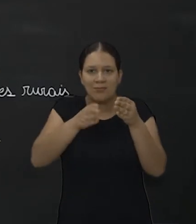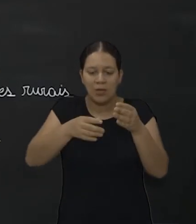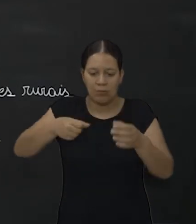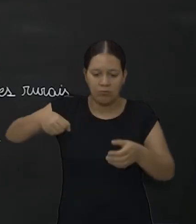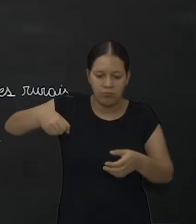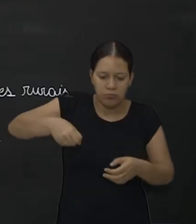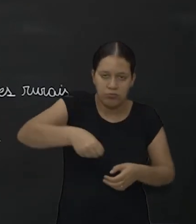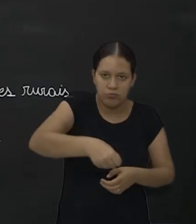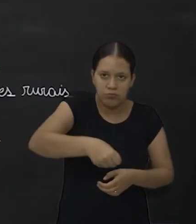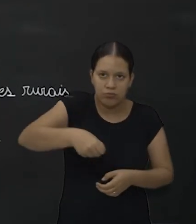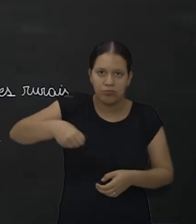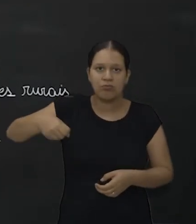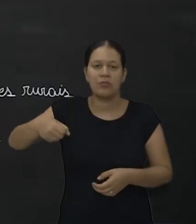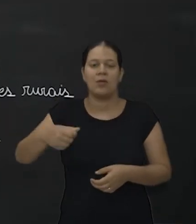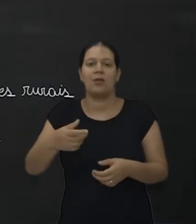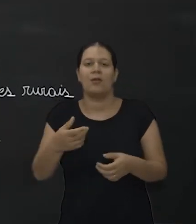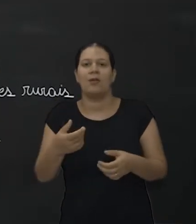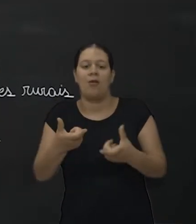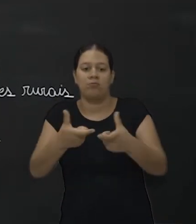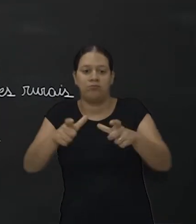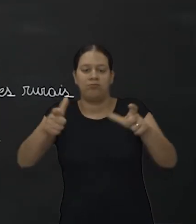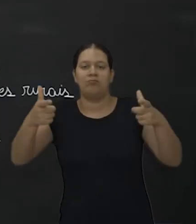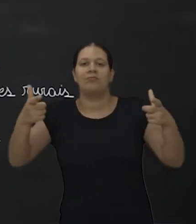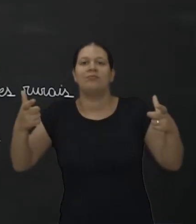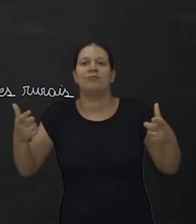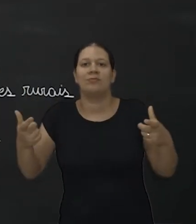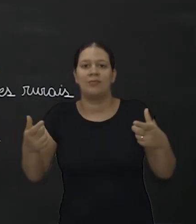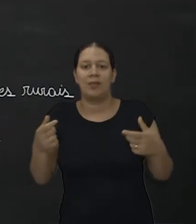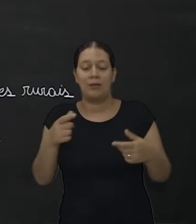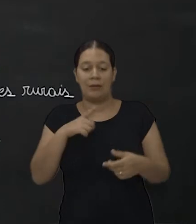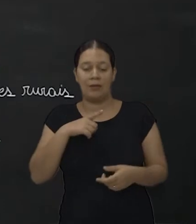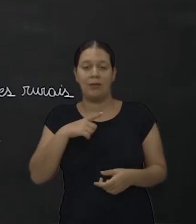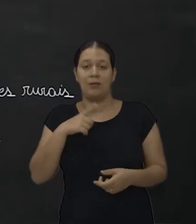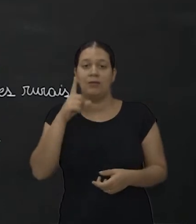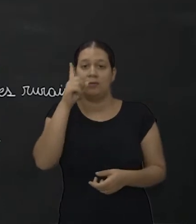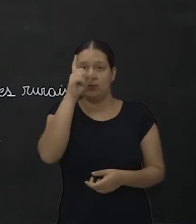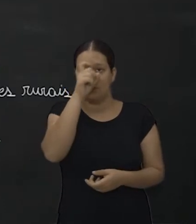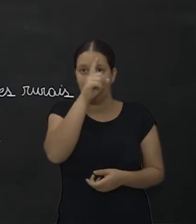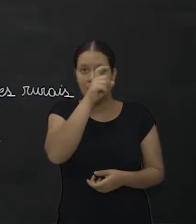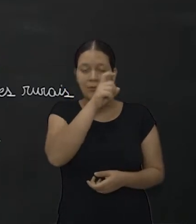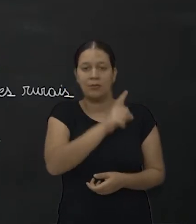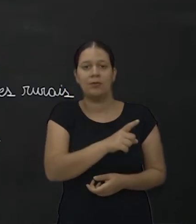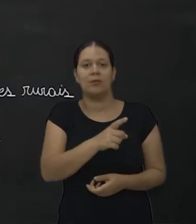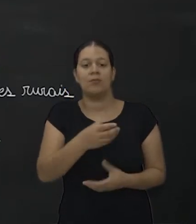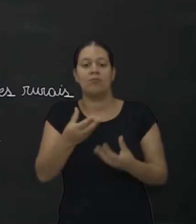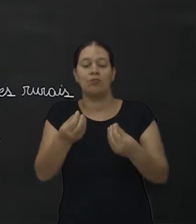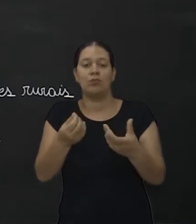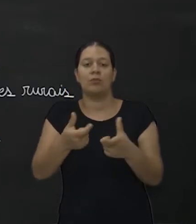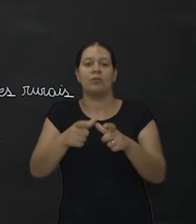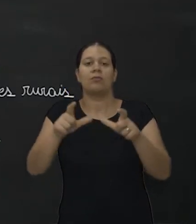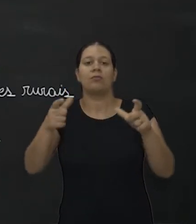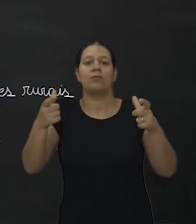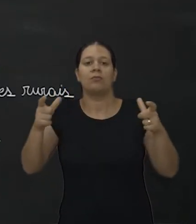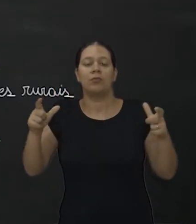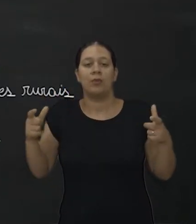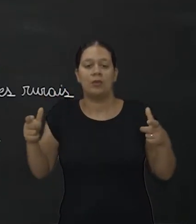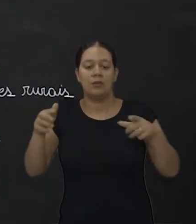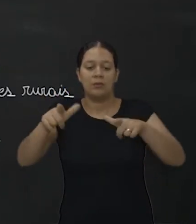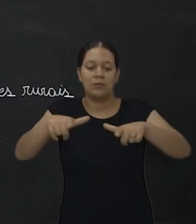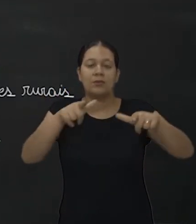tem que entender? De fato, esse sistema enfrentava dificuldades porque as porções eram muito grandes e esse